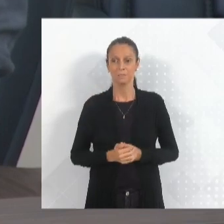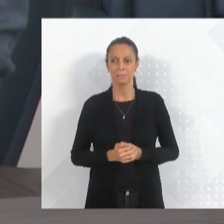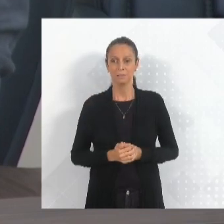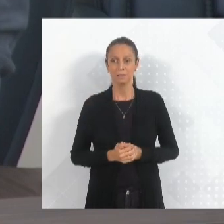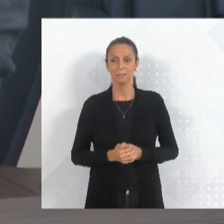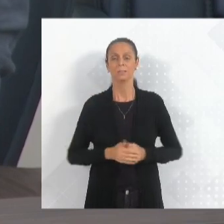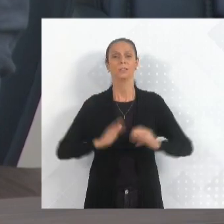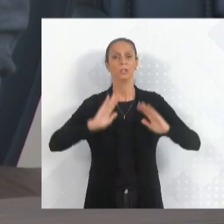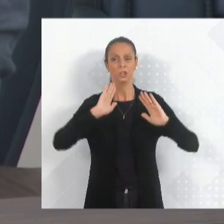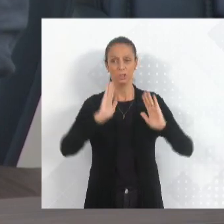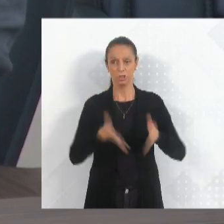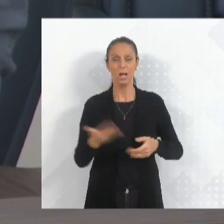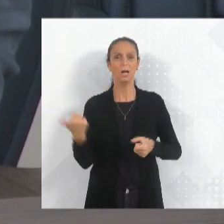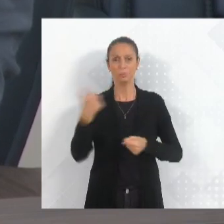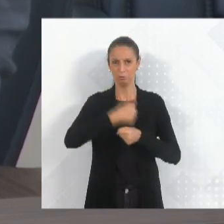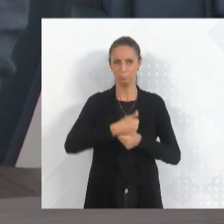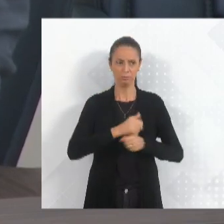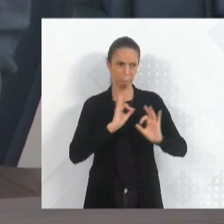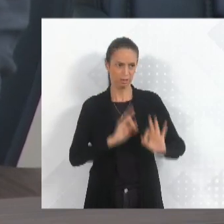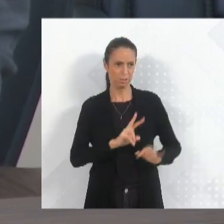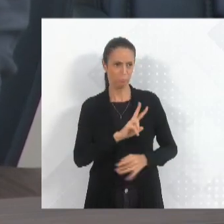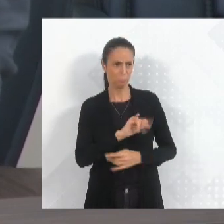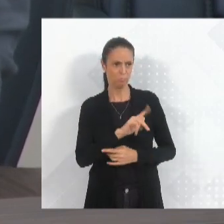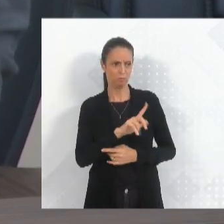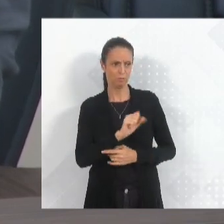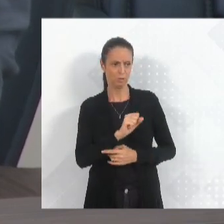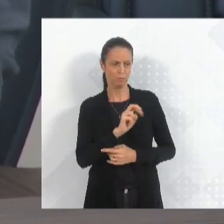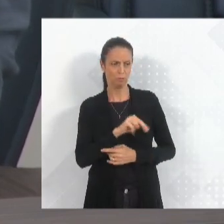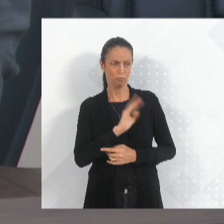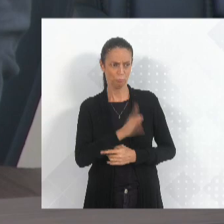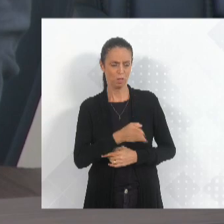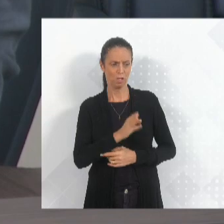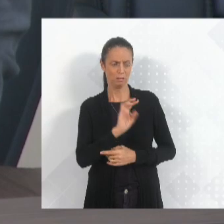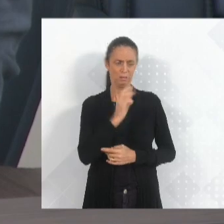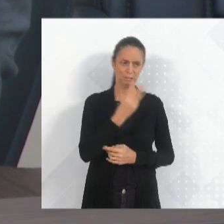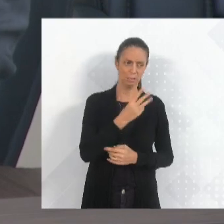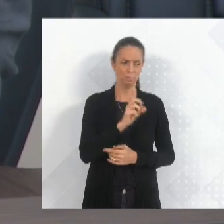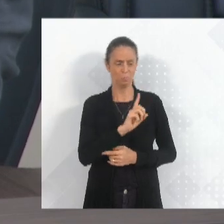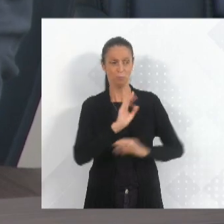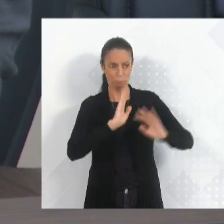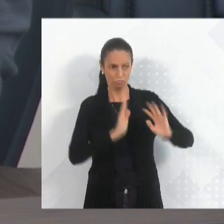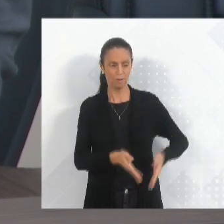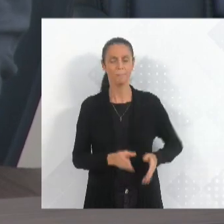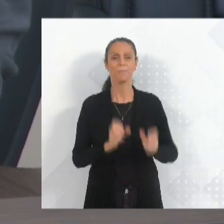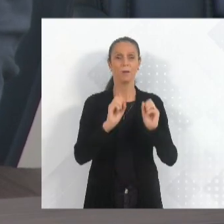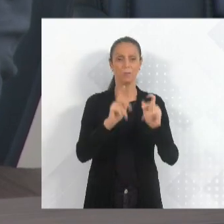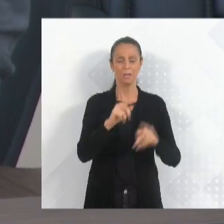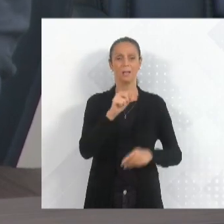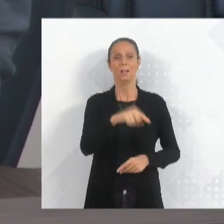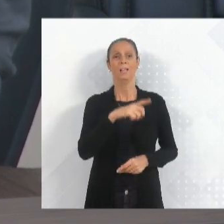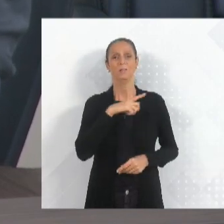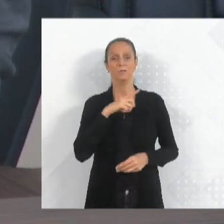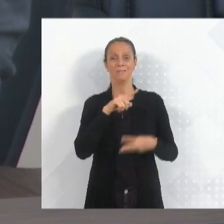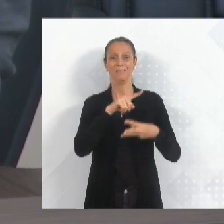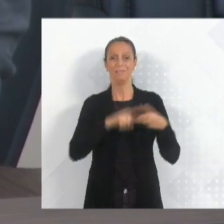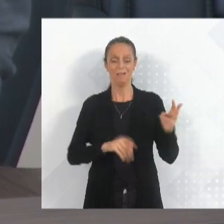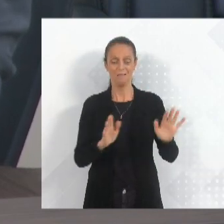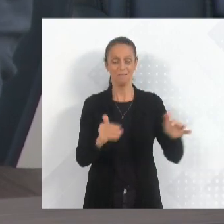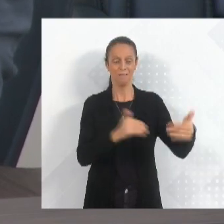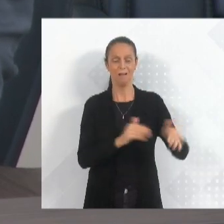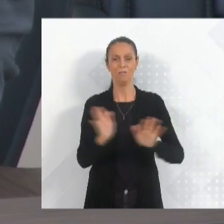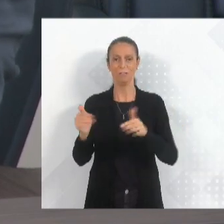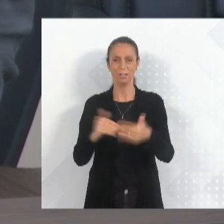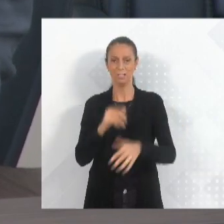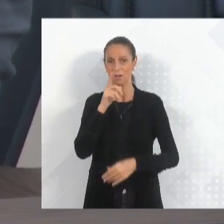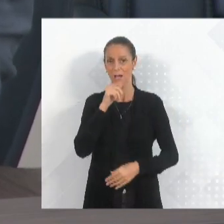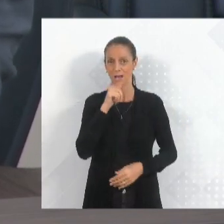já substituiu, né, Wilson? Já, né? Já foi colocar a terceira? Ainda não. Já? Então, assim, lá tinham 3 caixas d'água, vereadora,